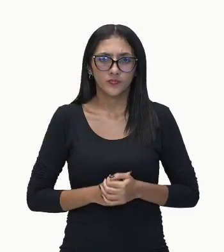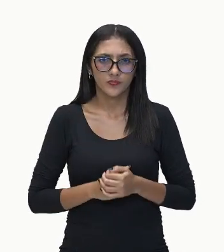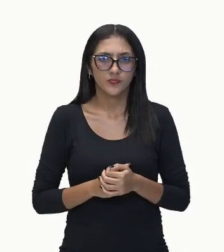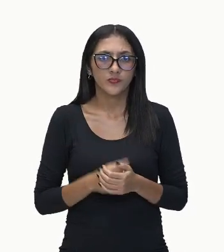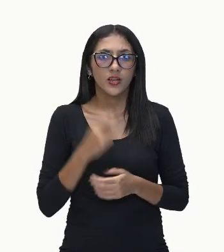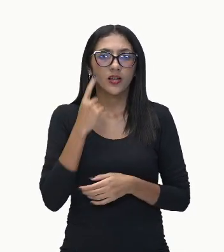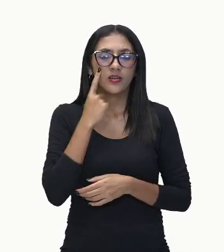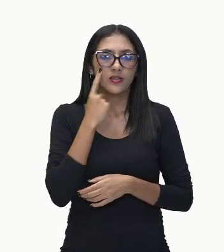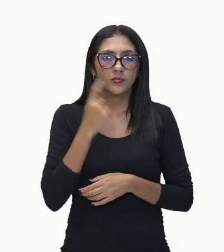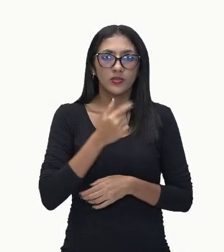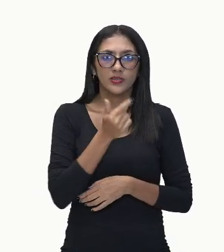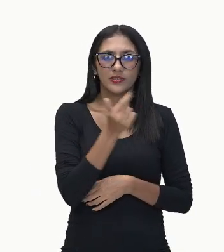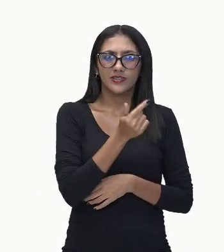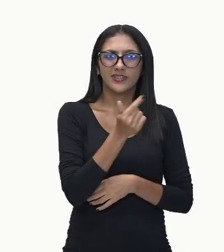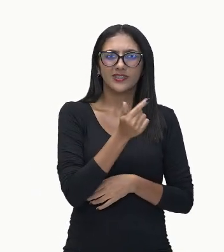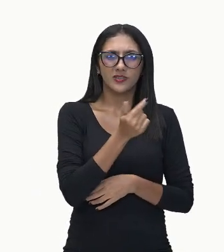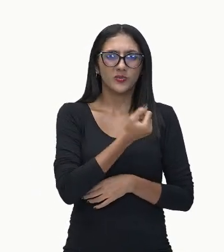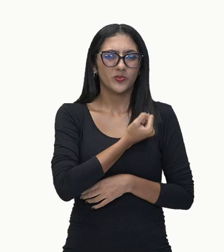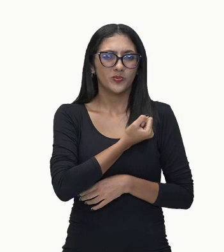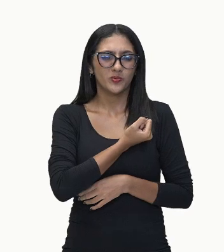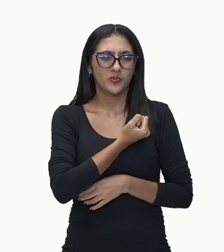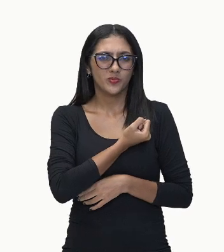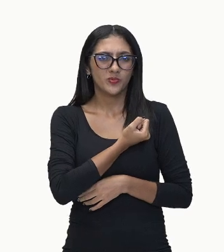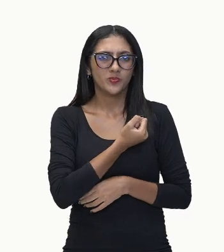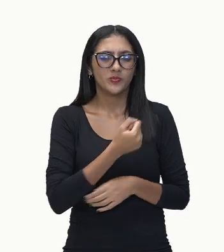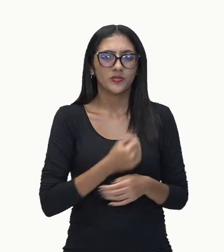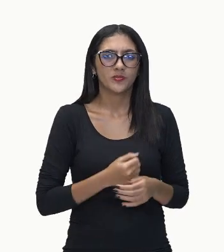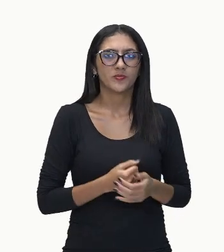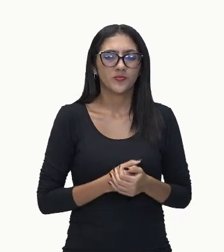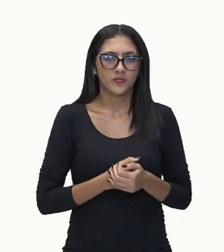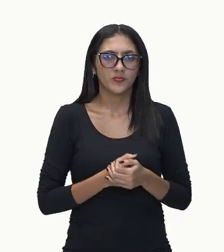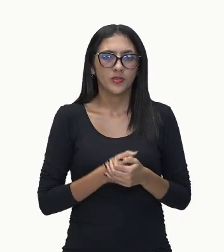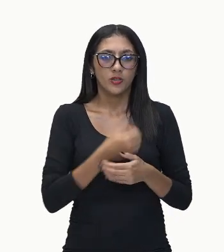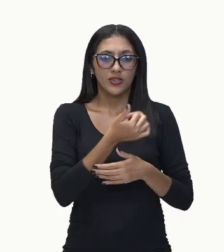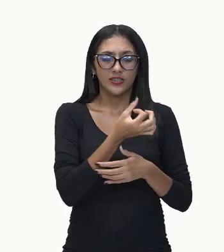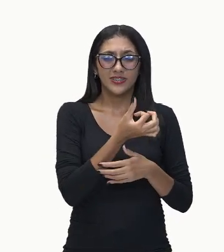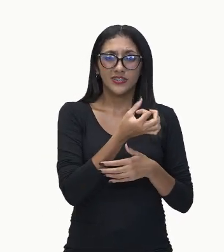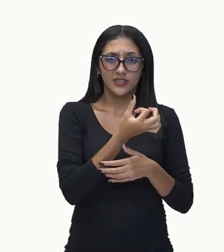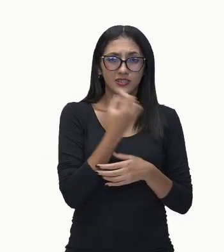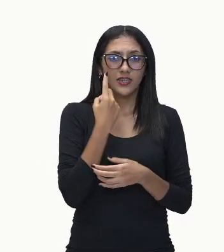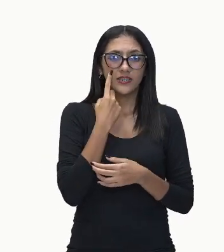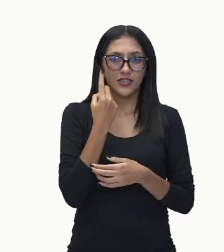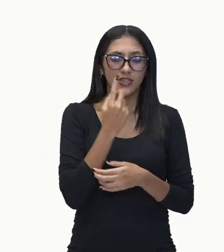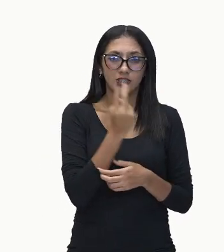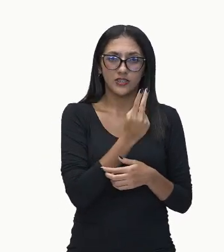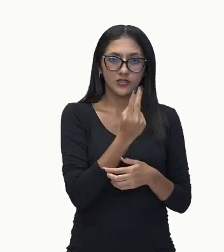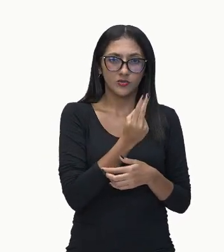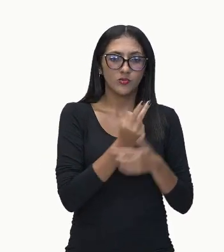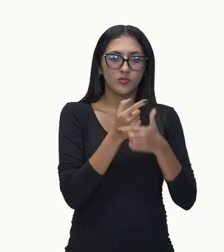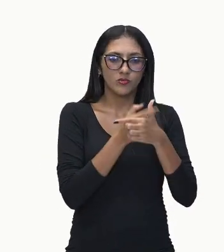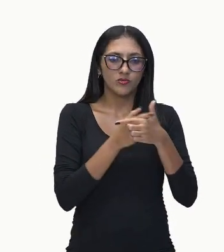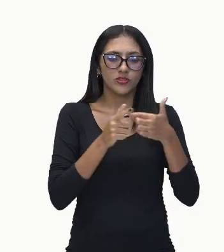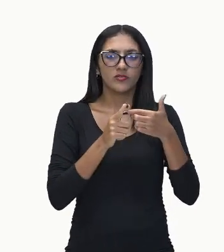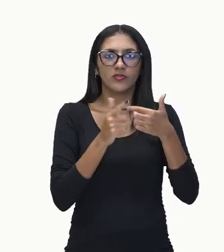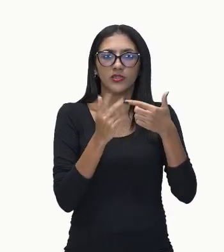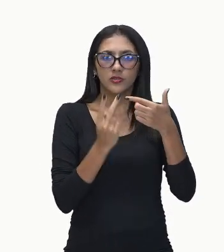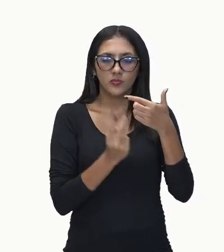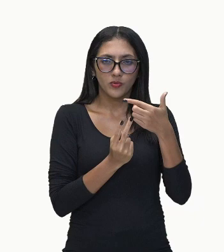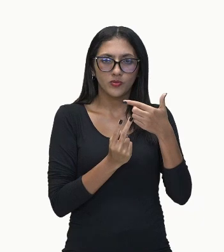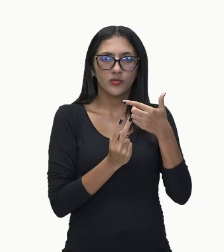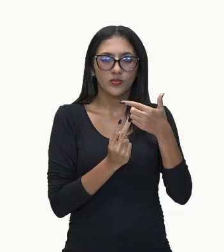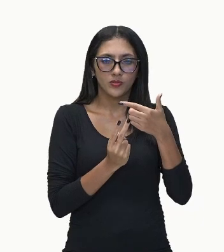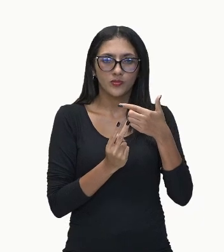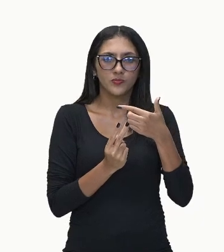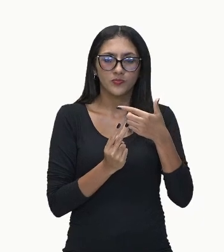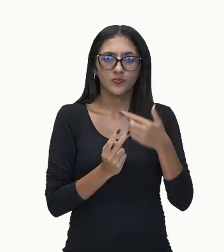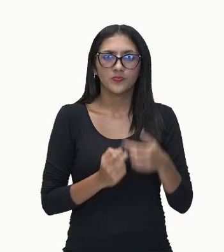metade Olha só o quadrado da metade do valor do do coeficiente linear do termo que acomp